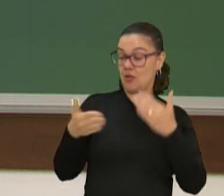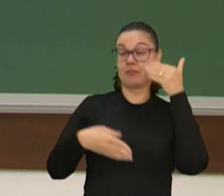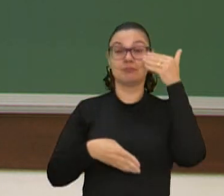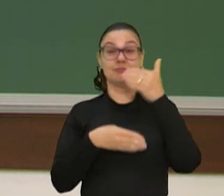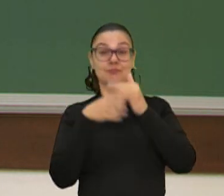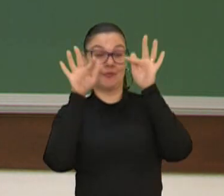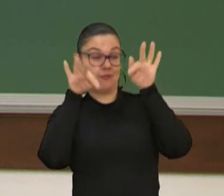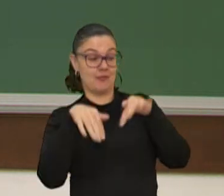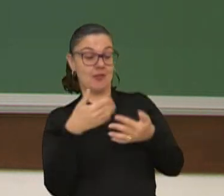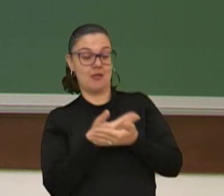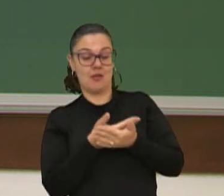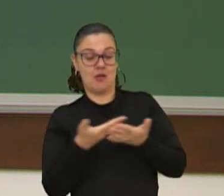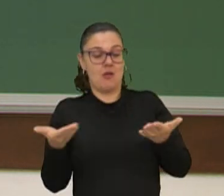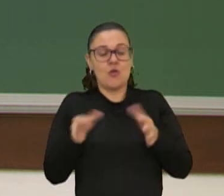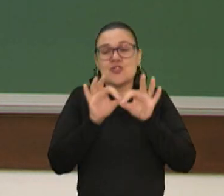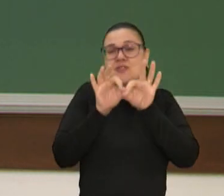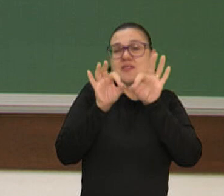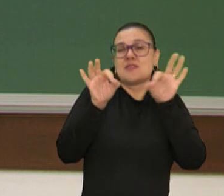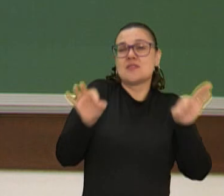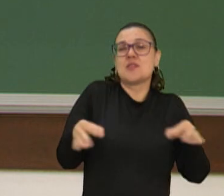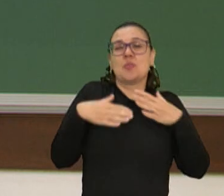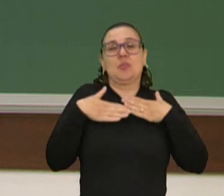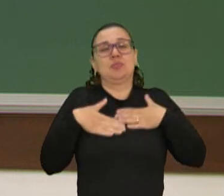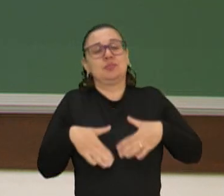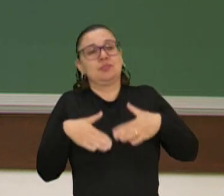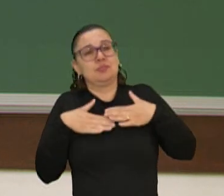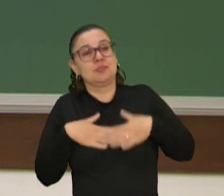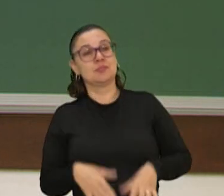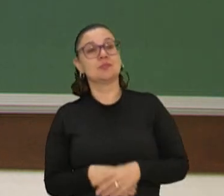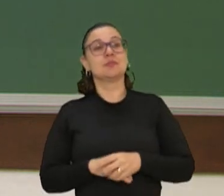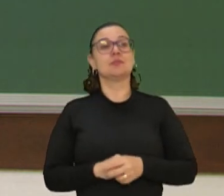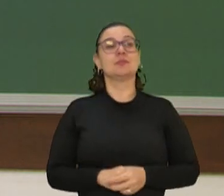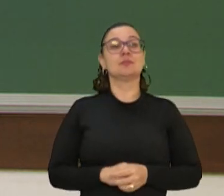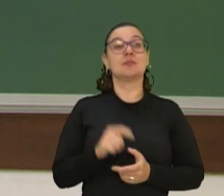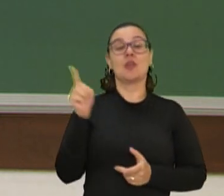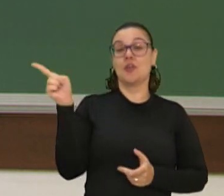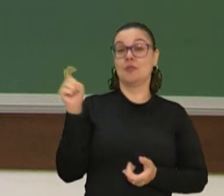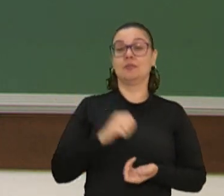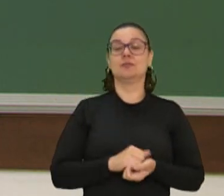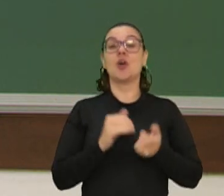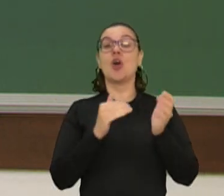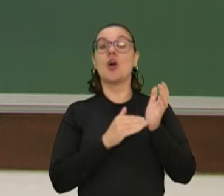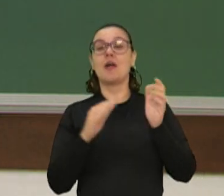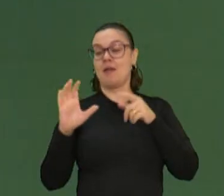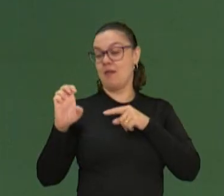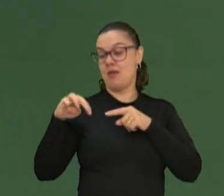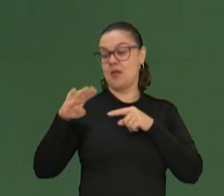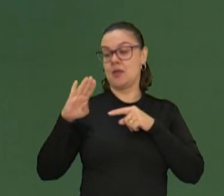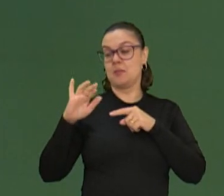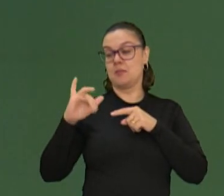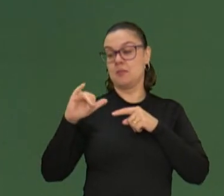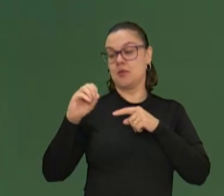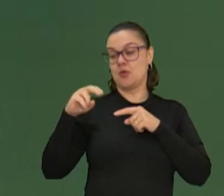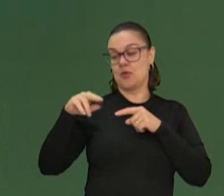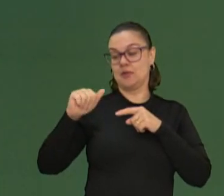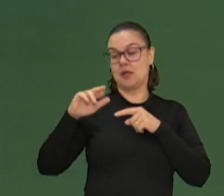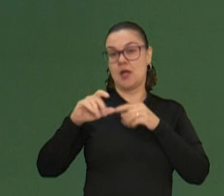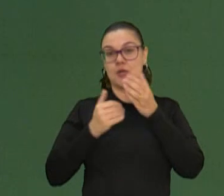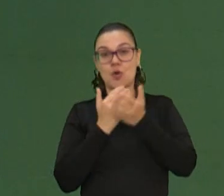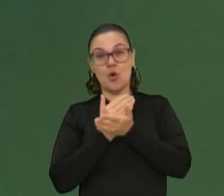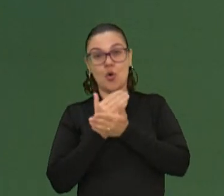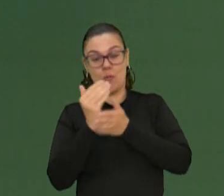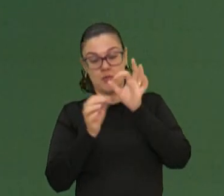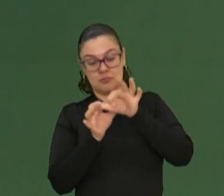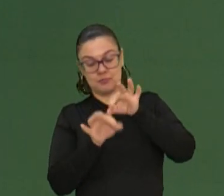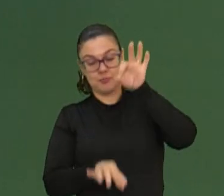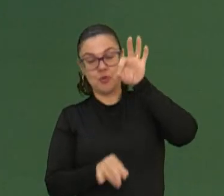Fechando o nosso dia de hoje. Simples, órgãos, alimentação, tecidos embrionários. No início, tudo